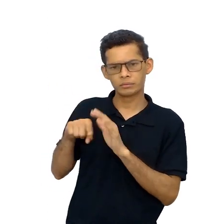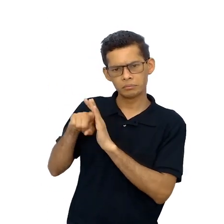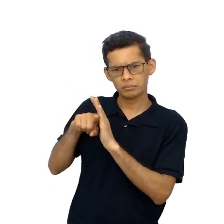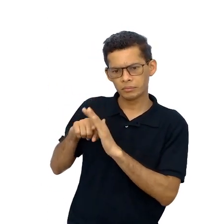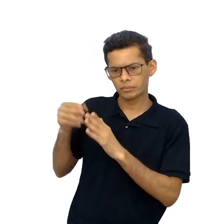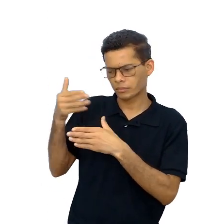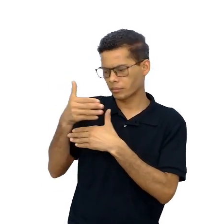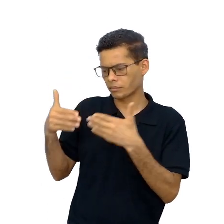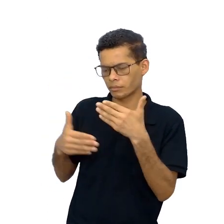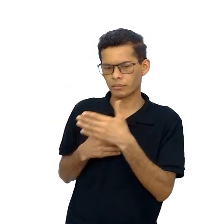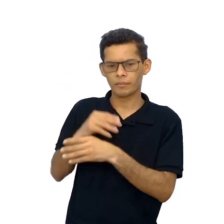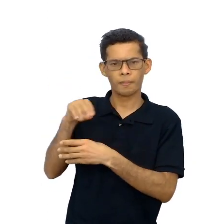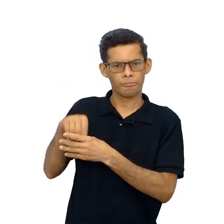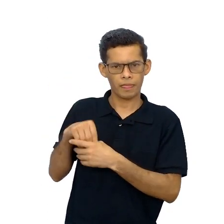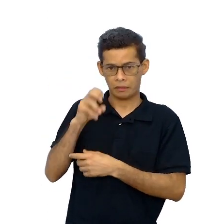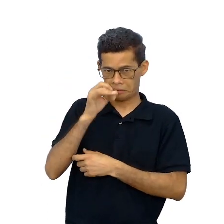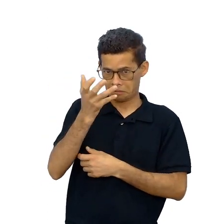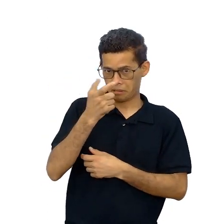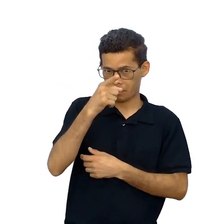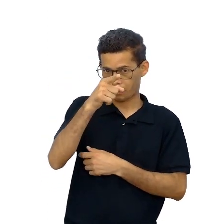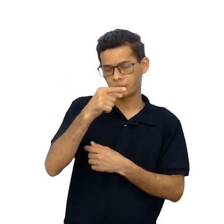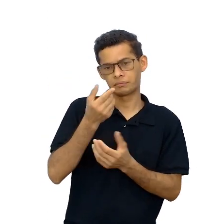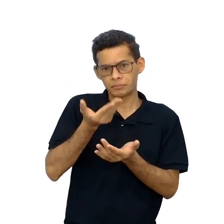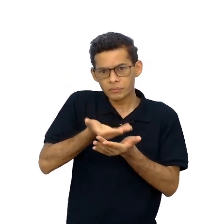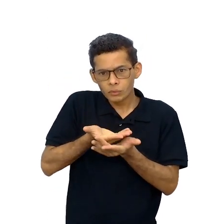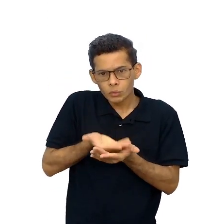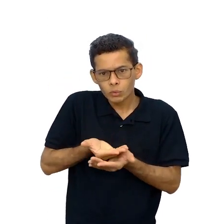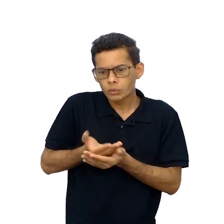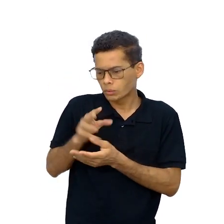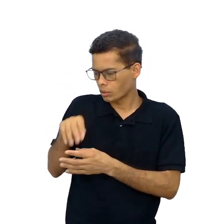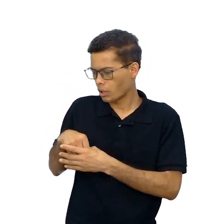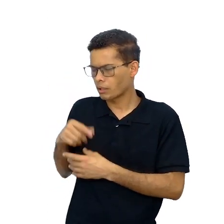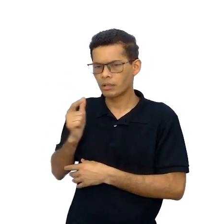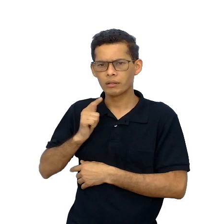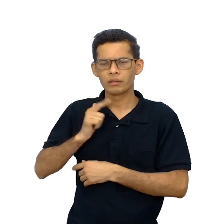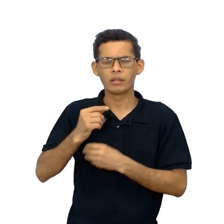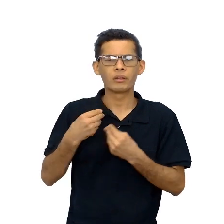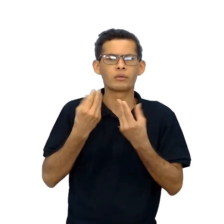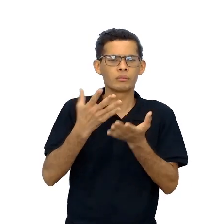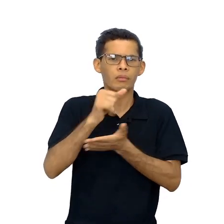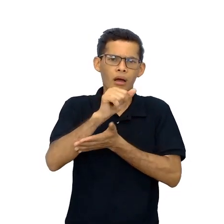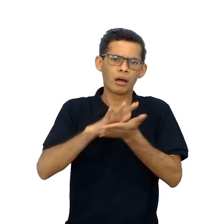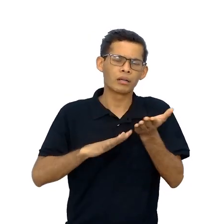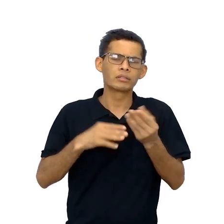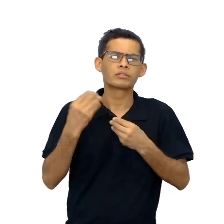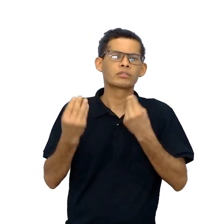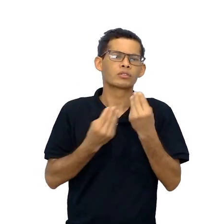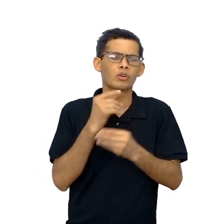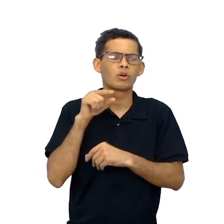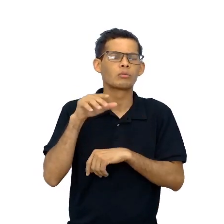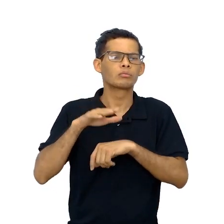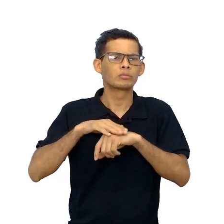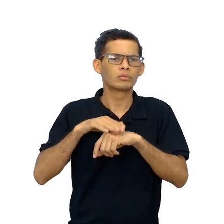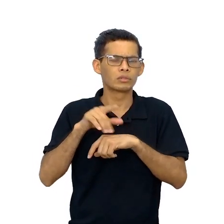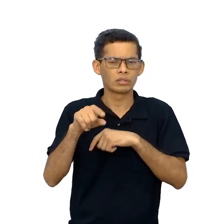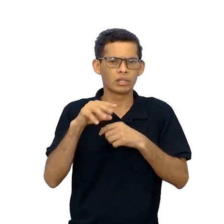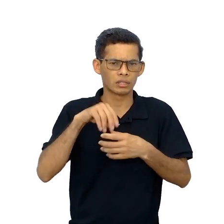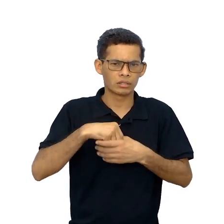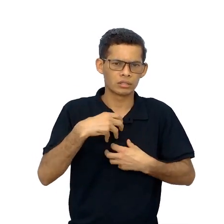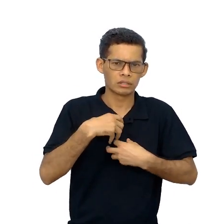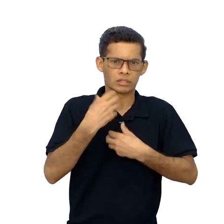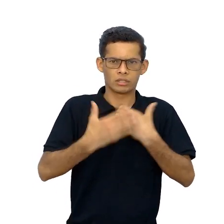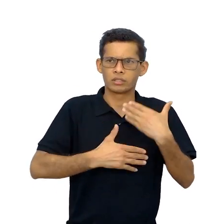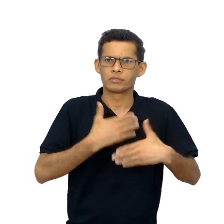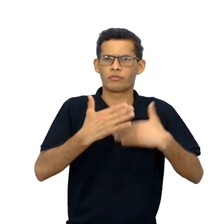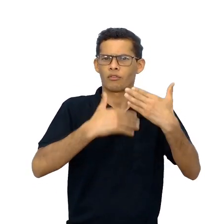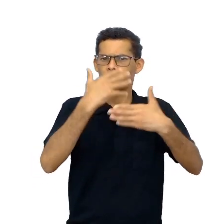PowerPoint para estudar, né? A gente deixa sempre, né? Como a atividade ela está desenvolvida, como